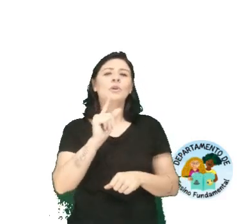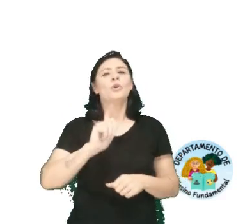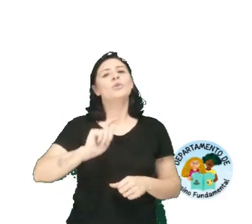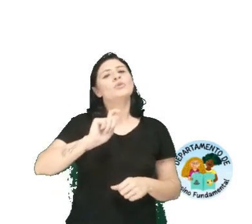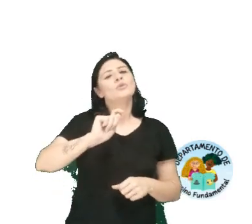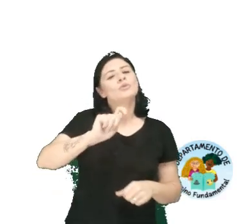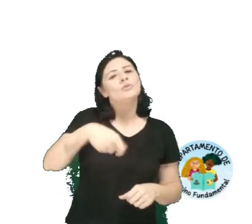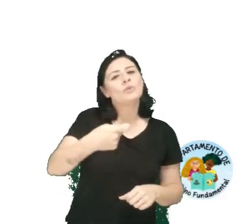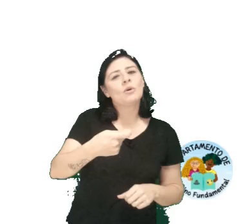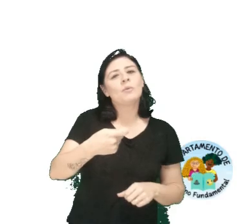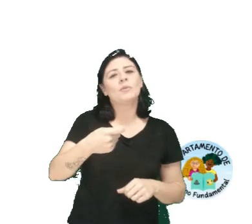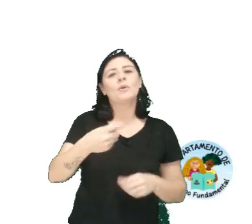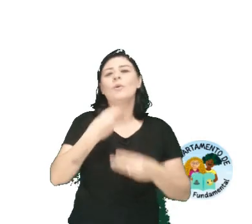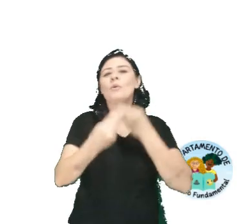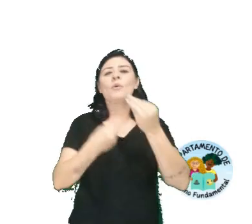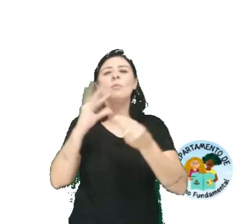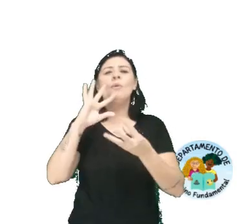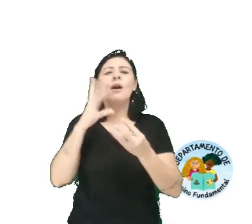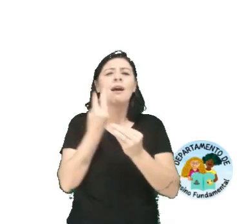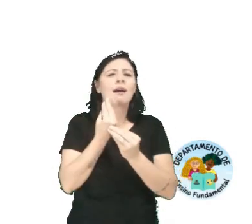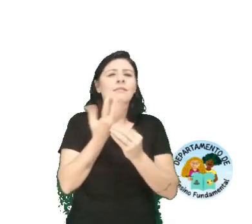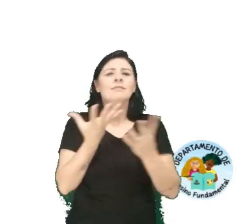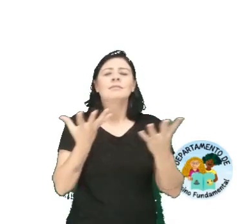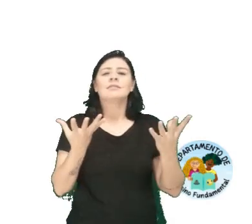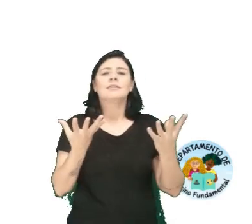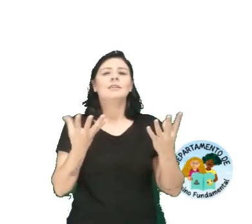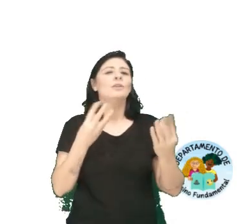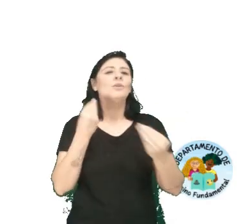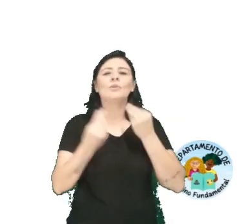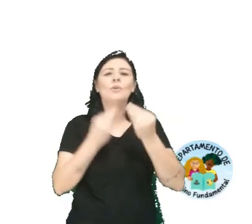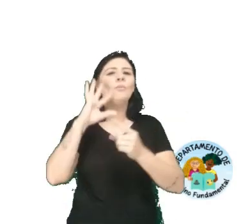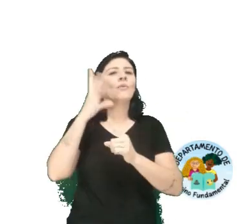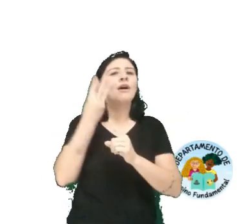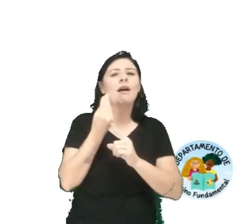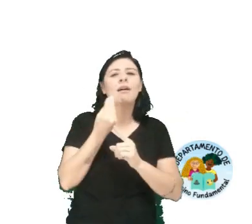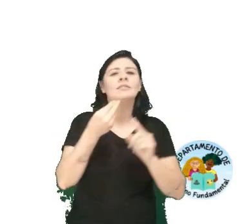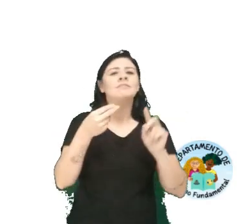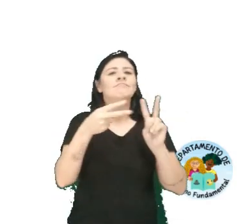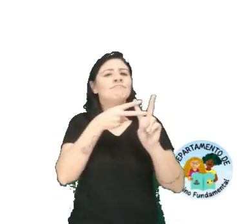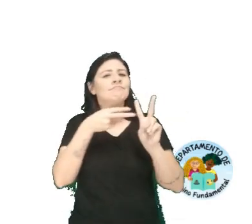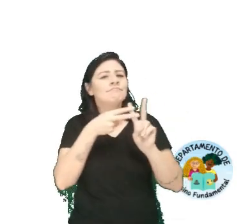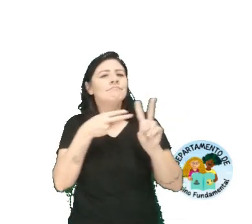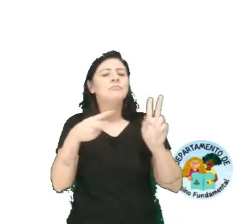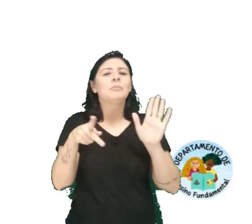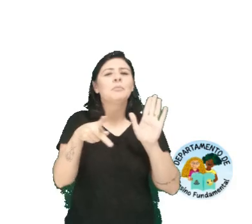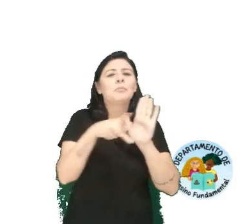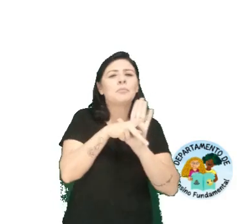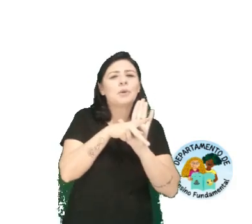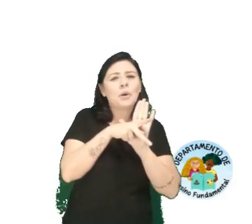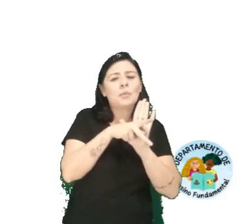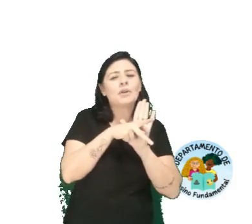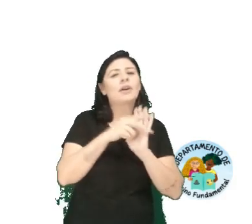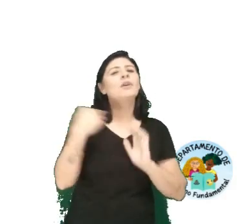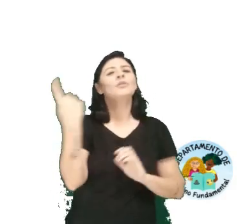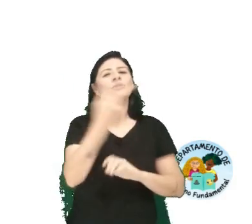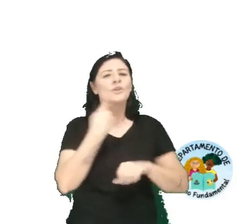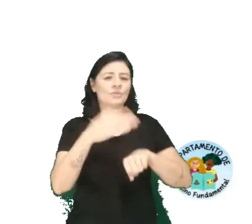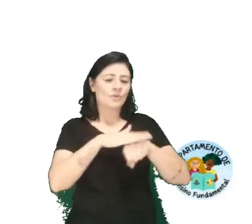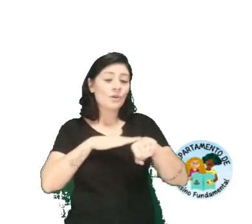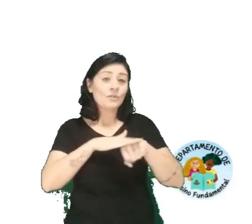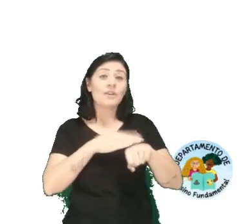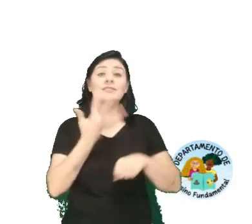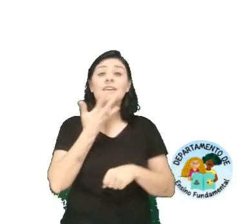as questões artísticas, né, a arte indígena, Então, durante a nossa conversa com